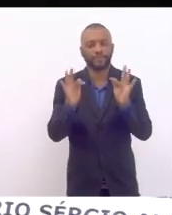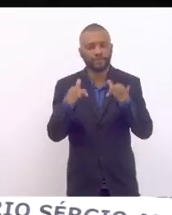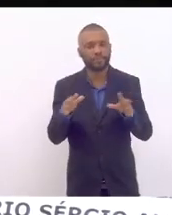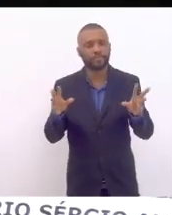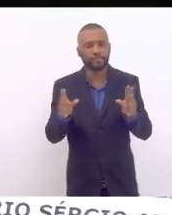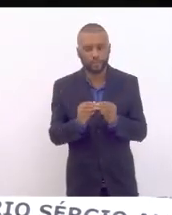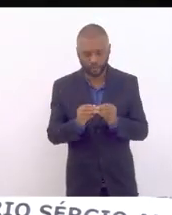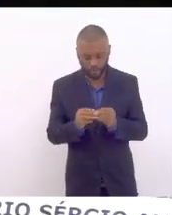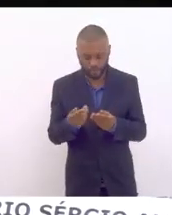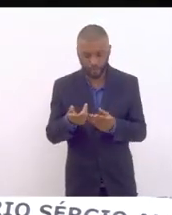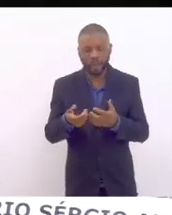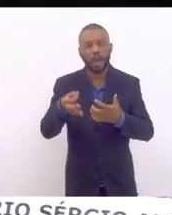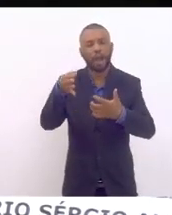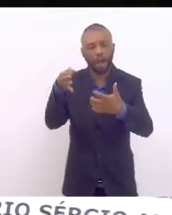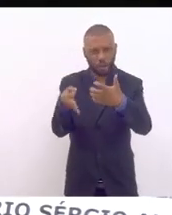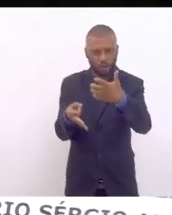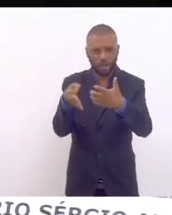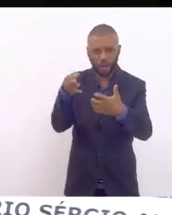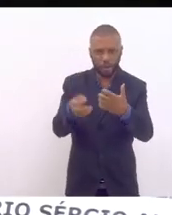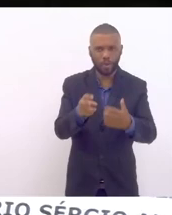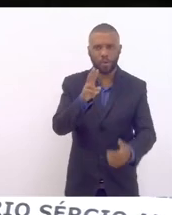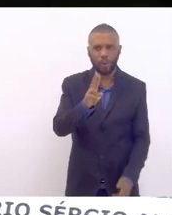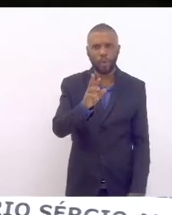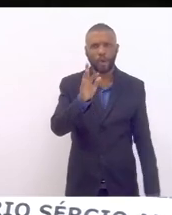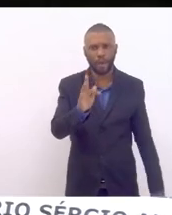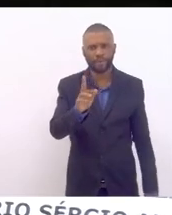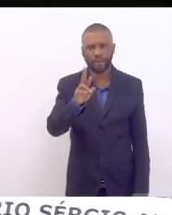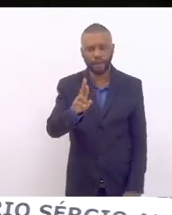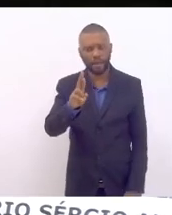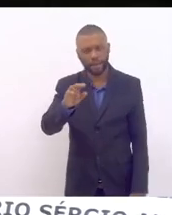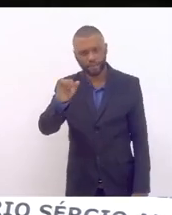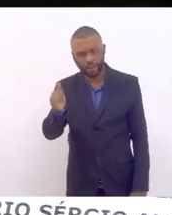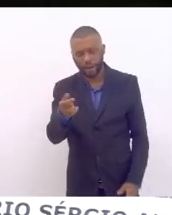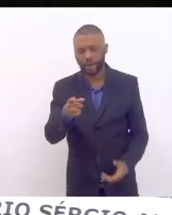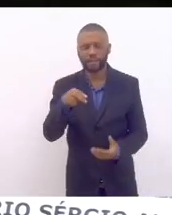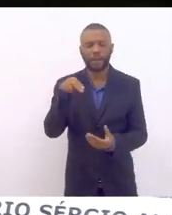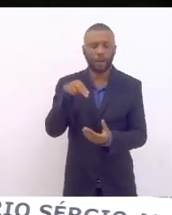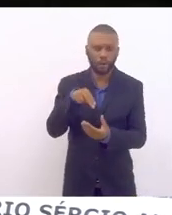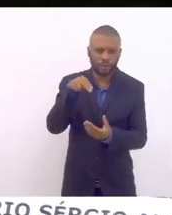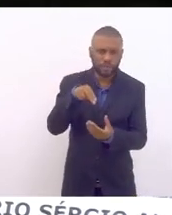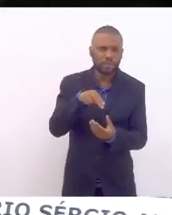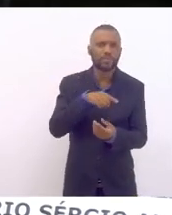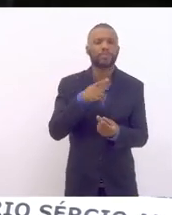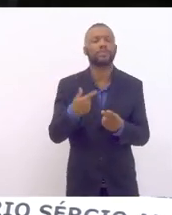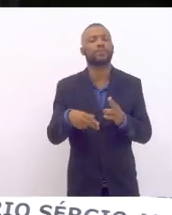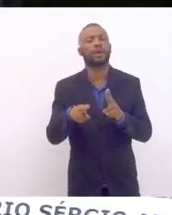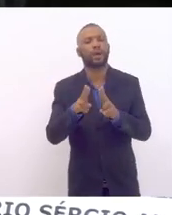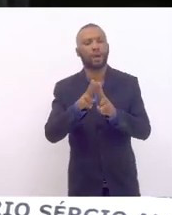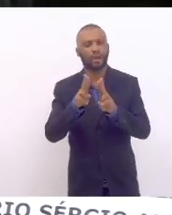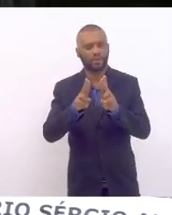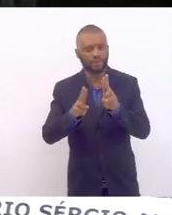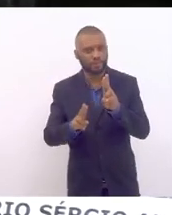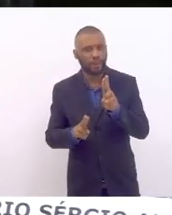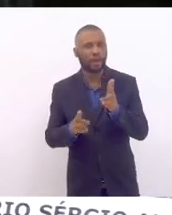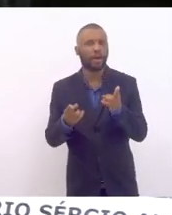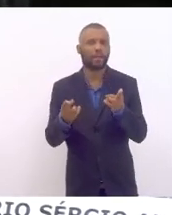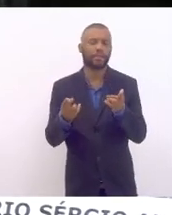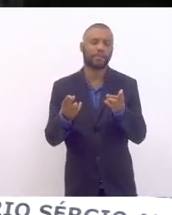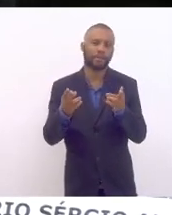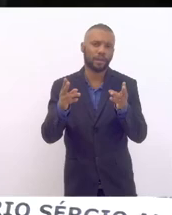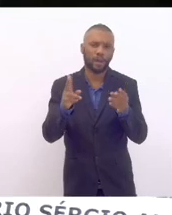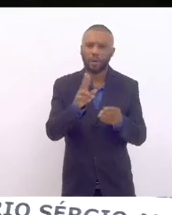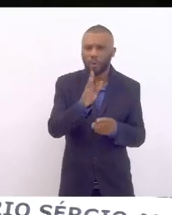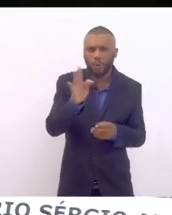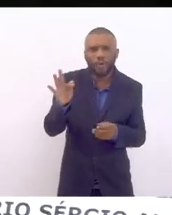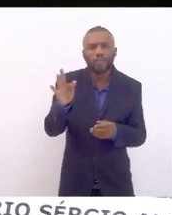a Universidade Federal Rural do Rio de Janeiro a universidade a Unirio Universidade Federal do Rio de Janeiro a UFF